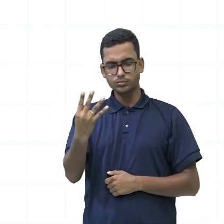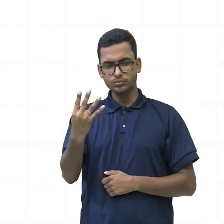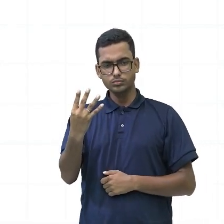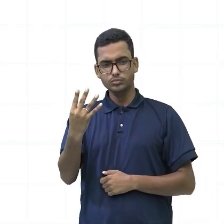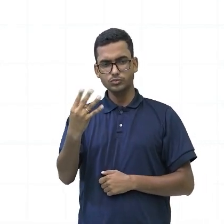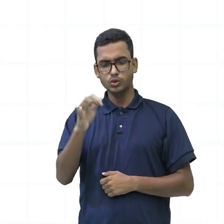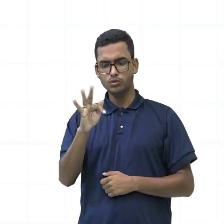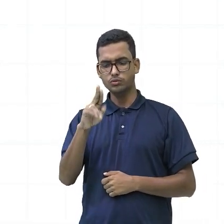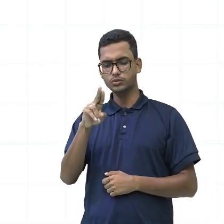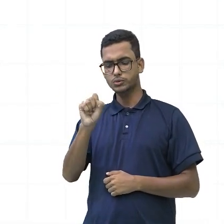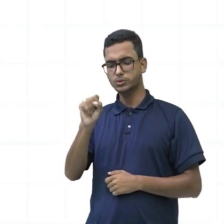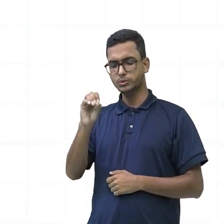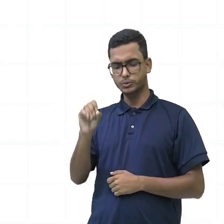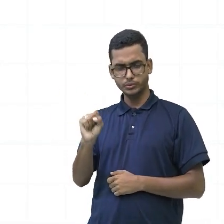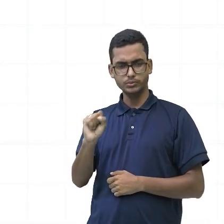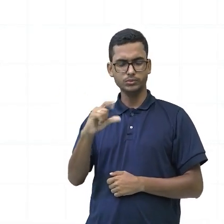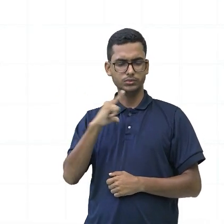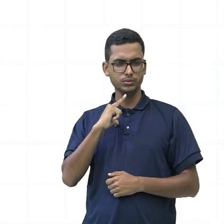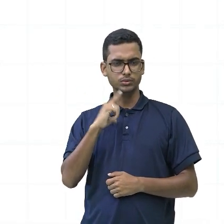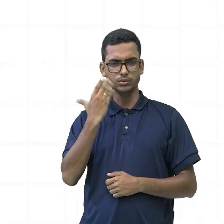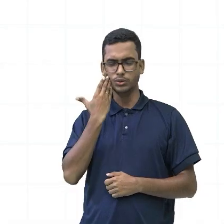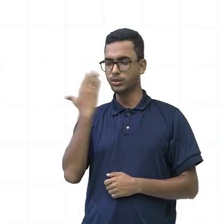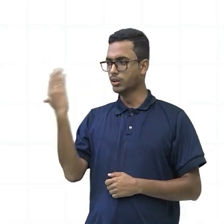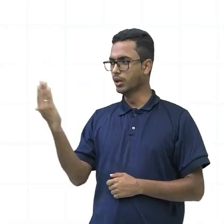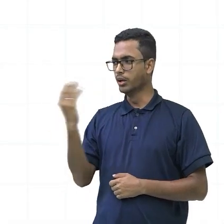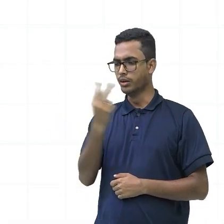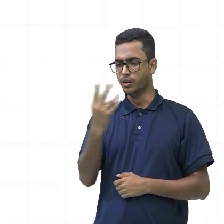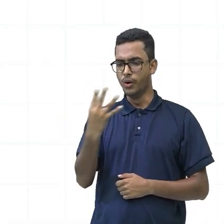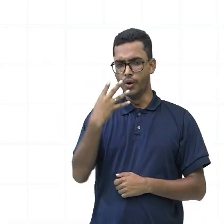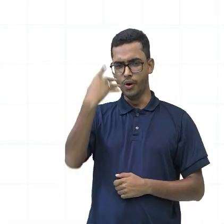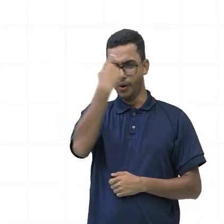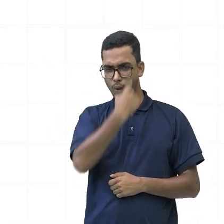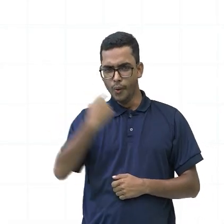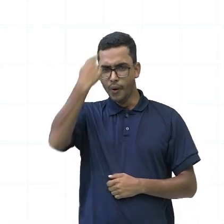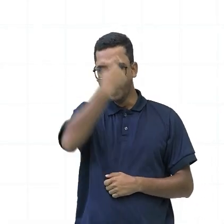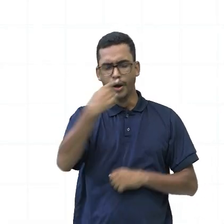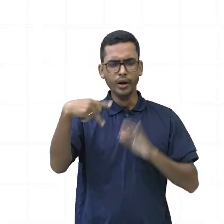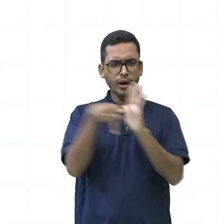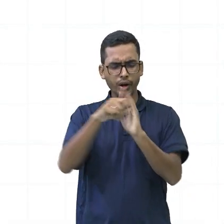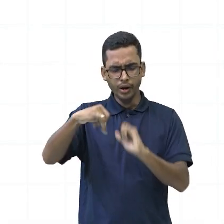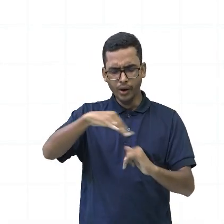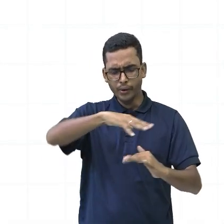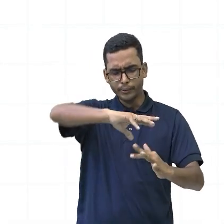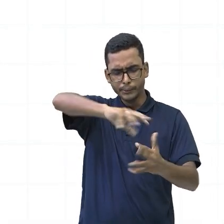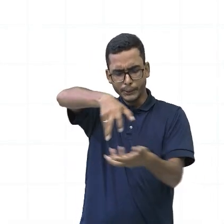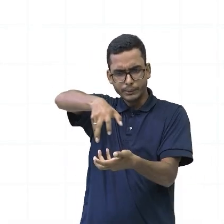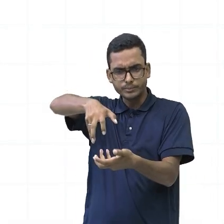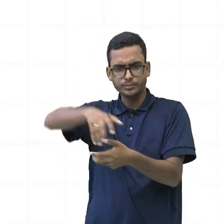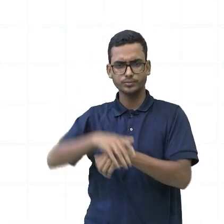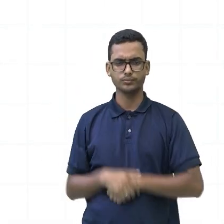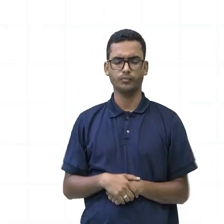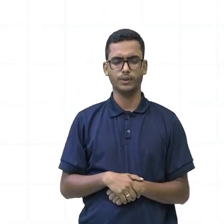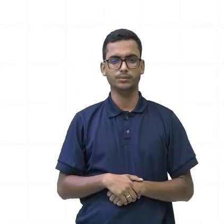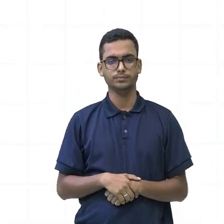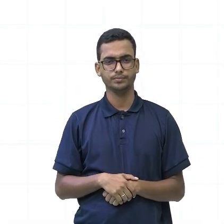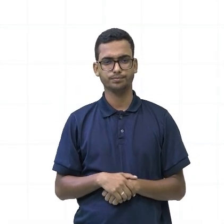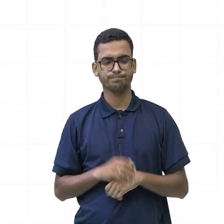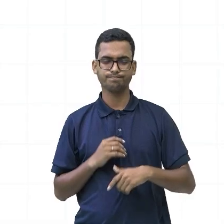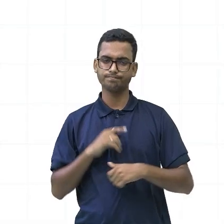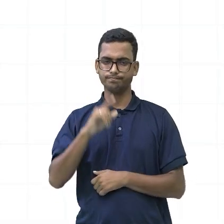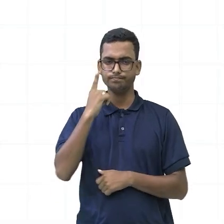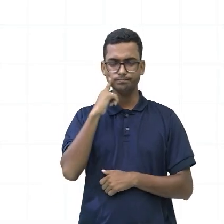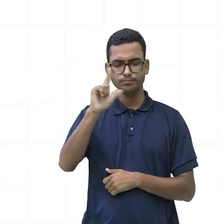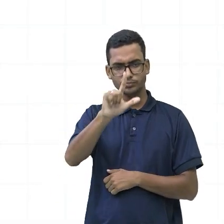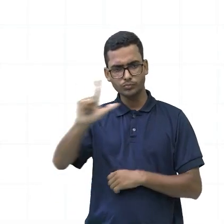fusos e corresponde aí a essas 24 horas. Como a rotação do planeta ocorre de leste para oeste,